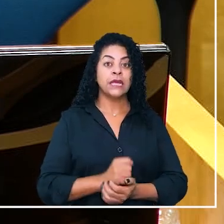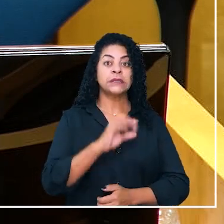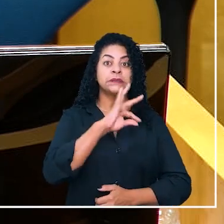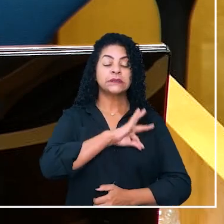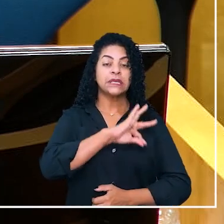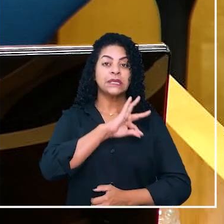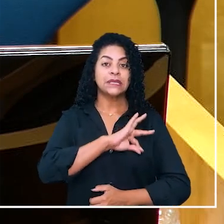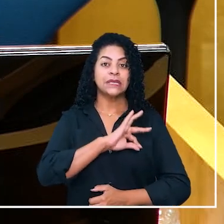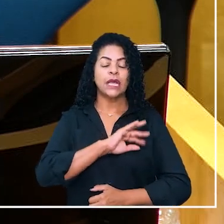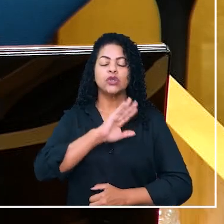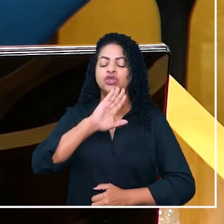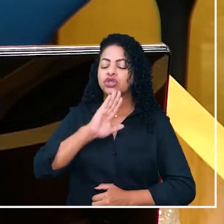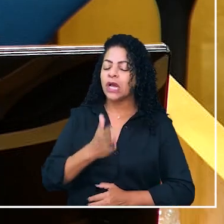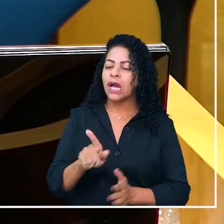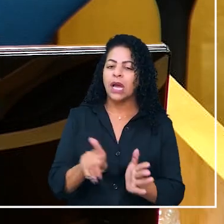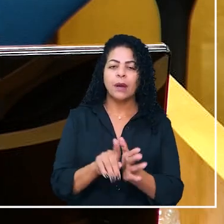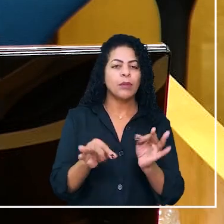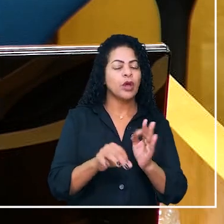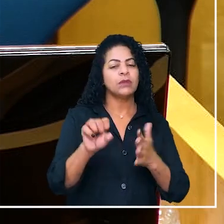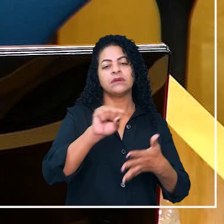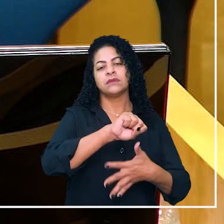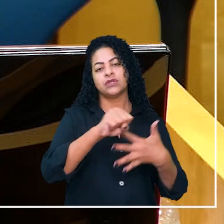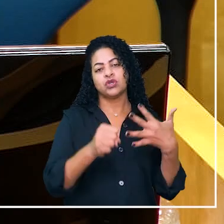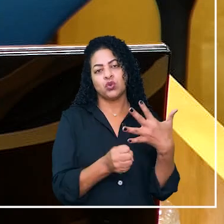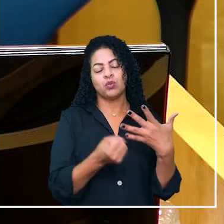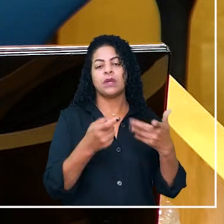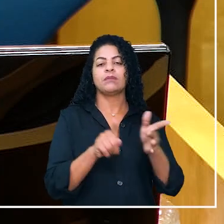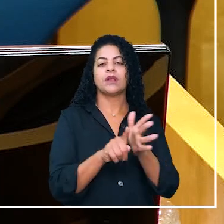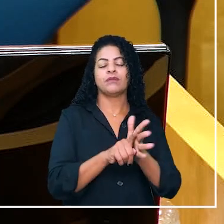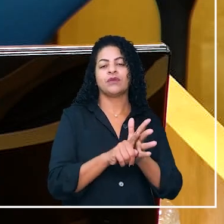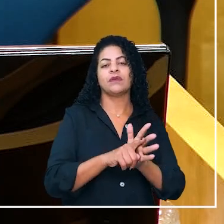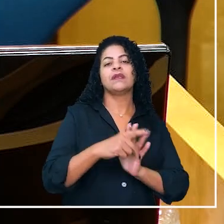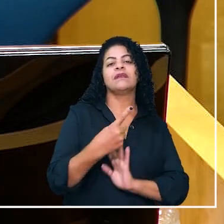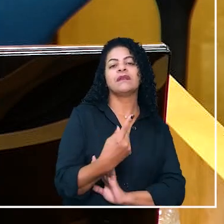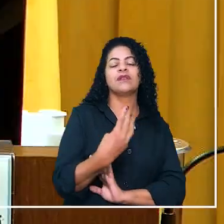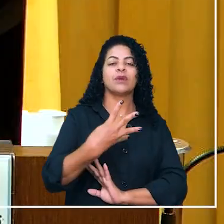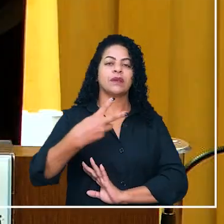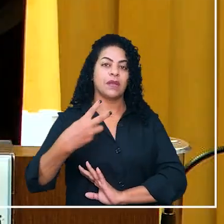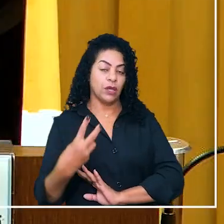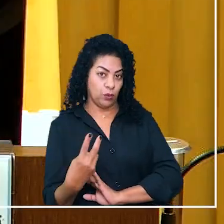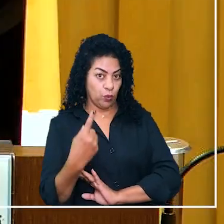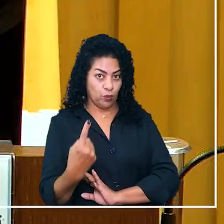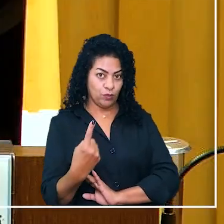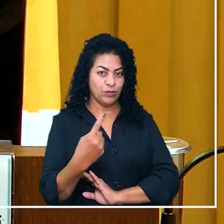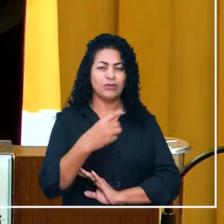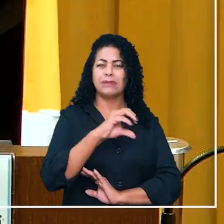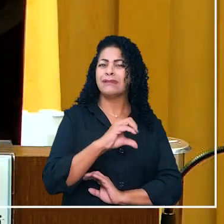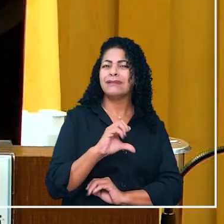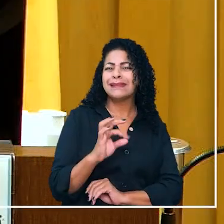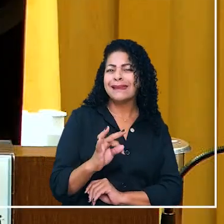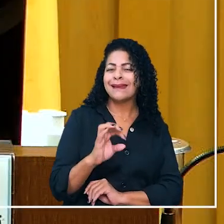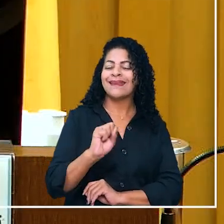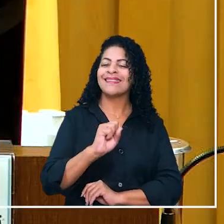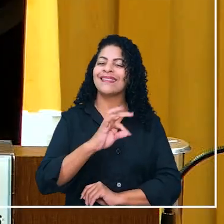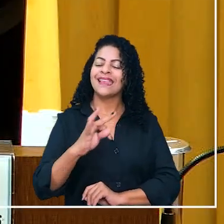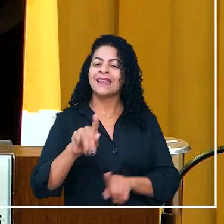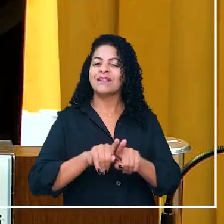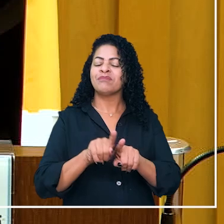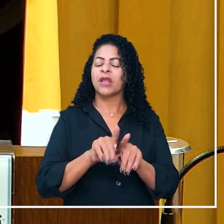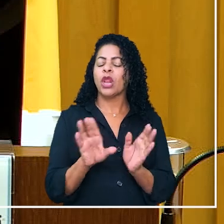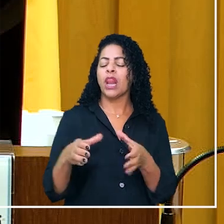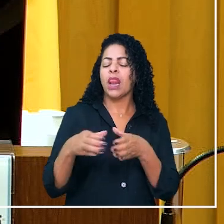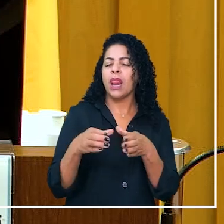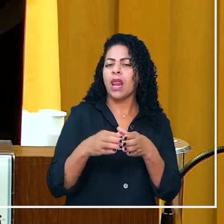irredutibilidade salarial, conforme prevê a súmula 191 do TST. Por fim, o ministro observou que os processos